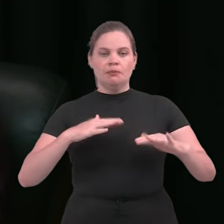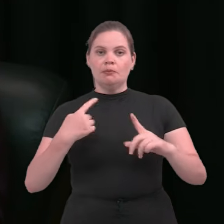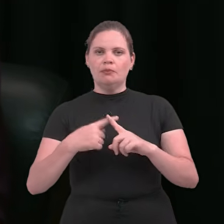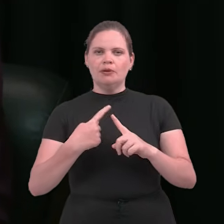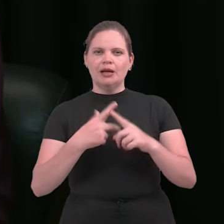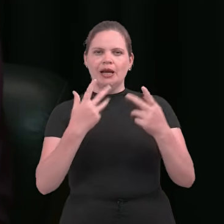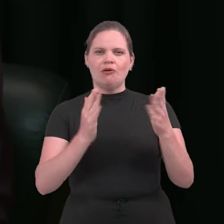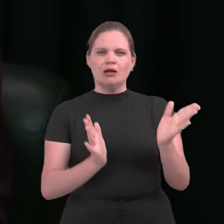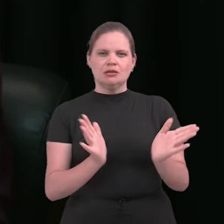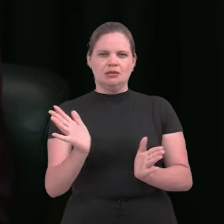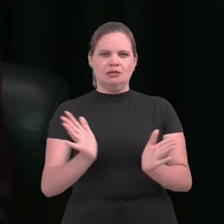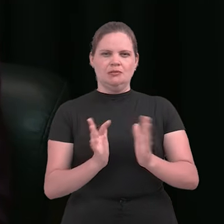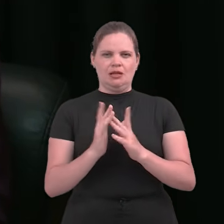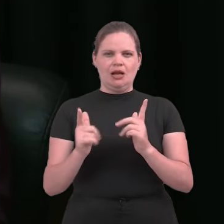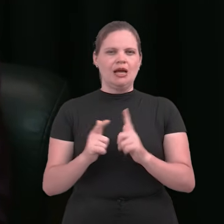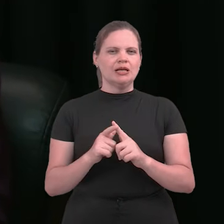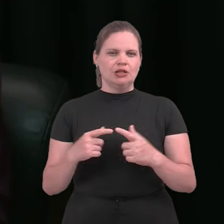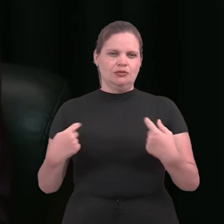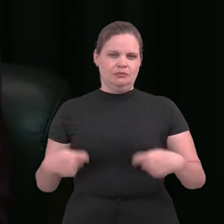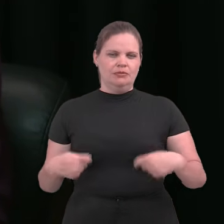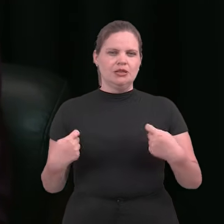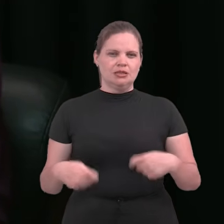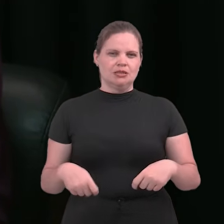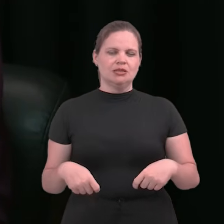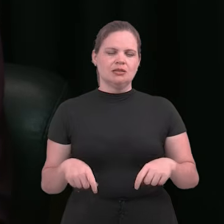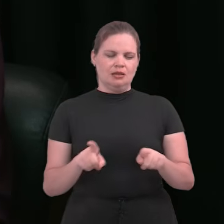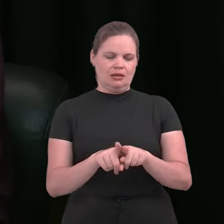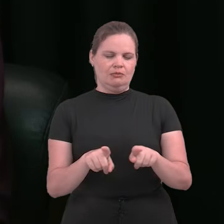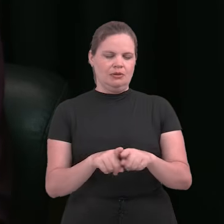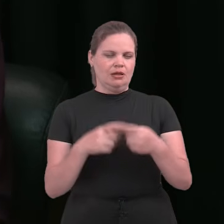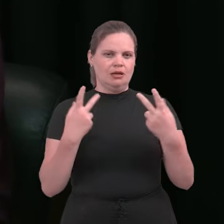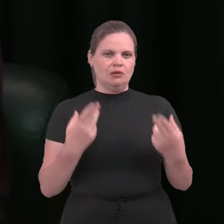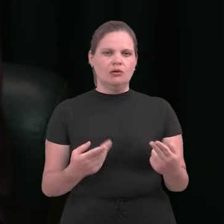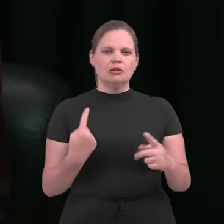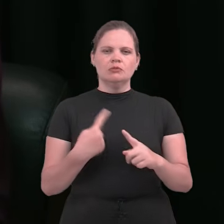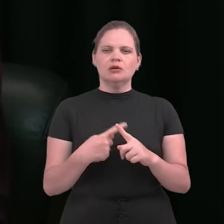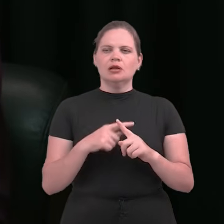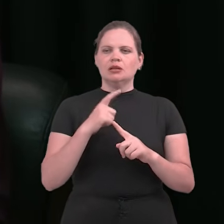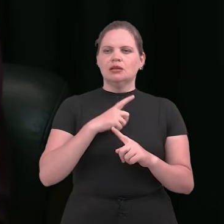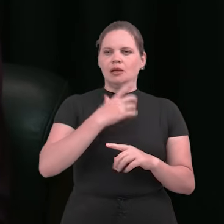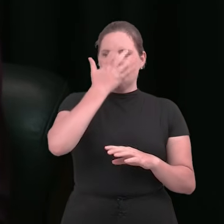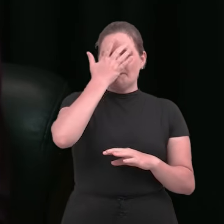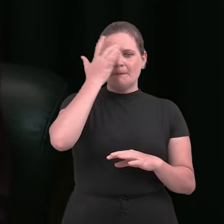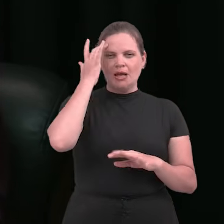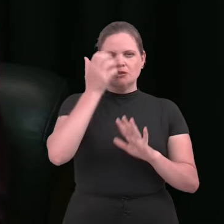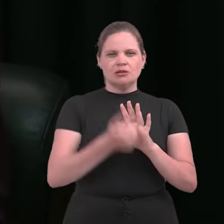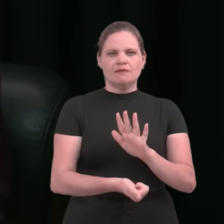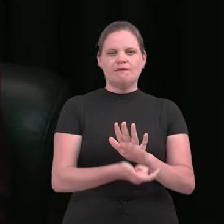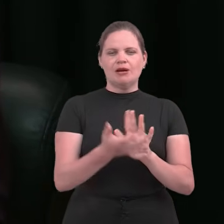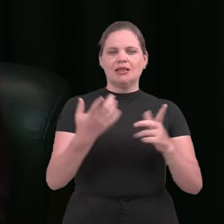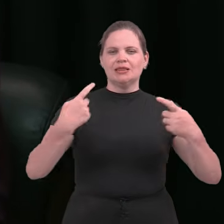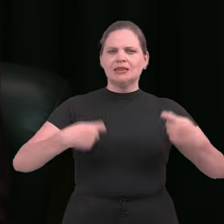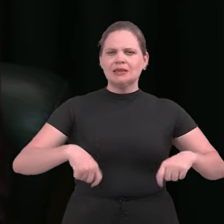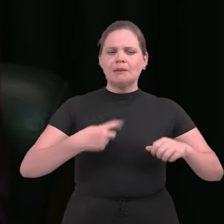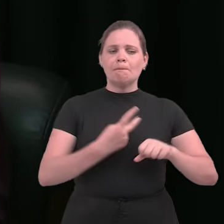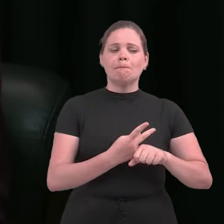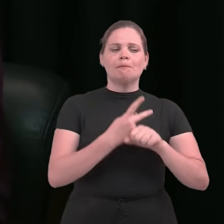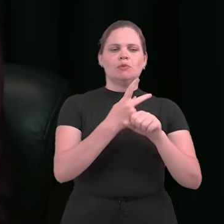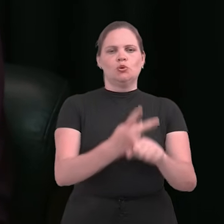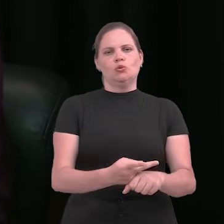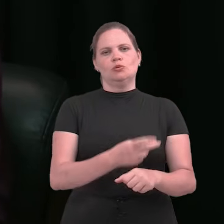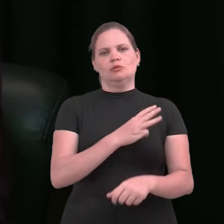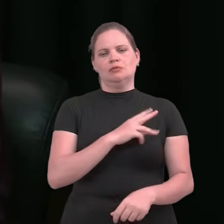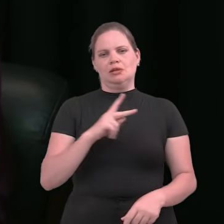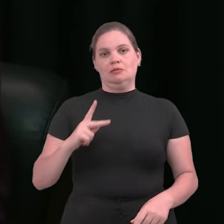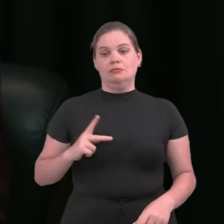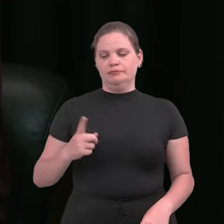de acessibilidade que a nossa igreja desenvolve também, né? Porque tem muitas pessoas muito necessitadas que procuram o Ministério Público, então